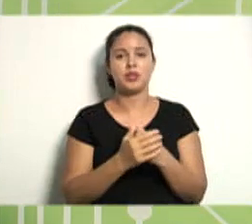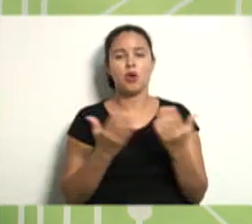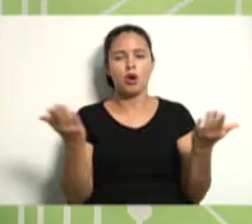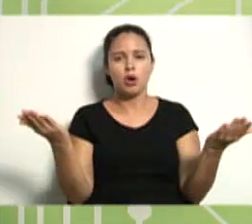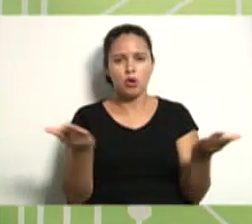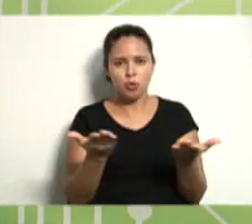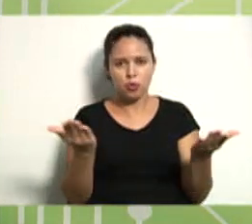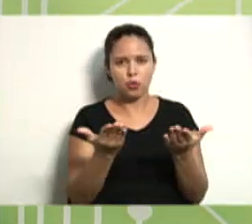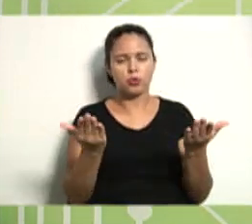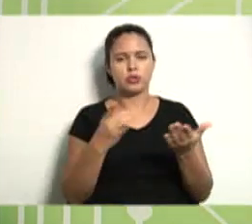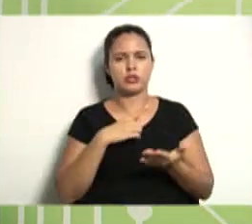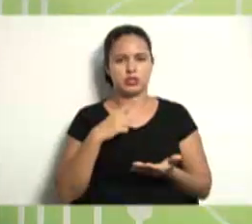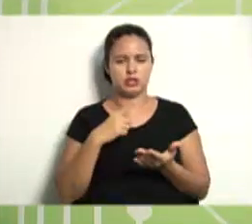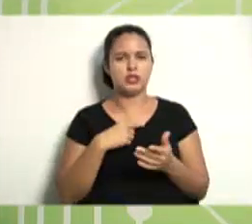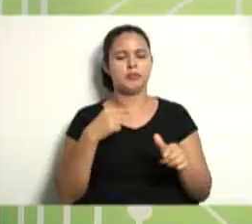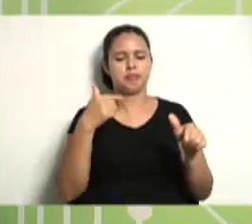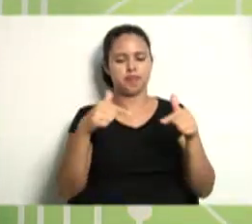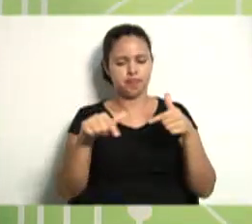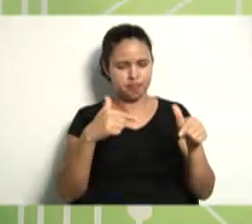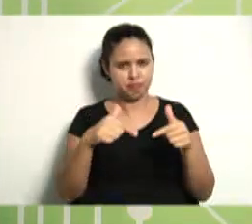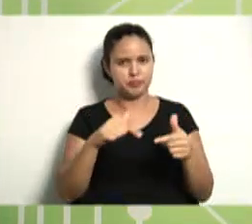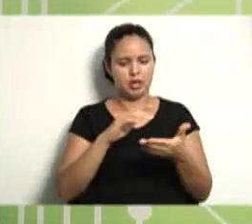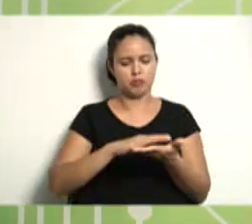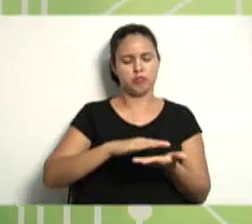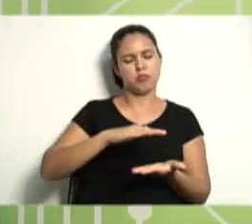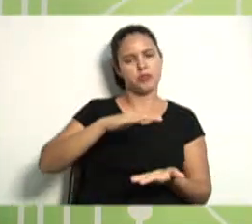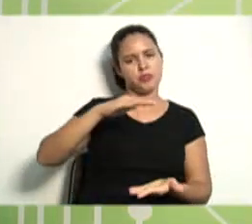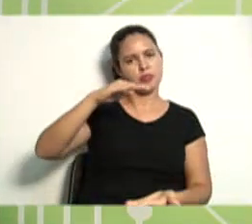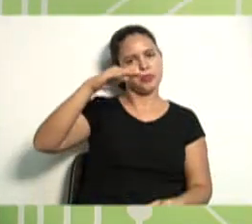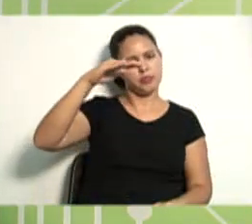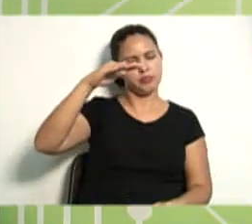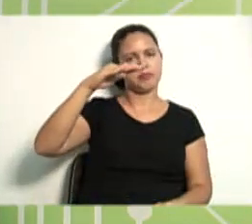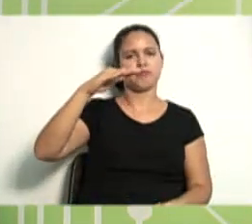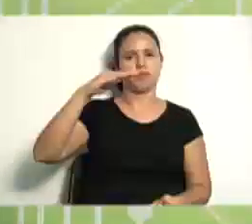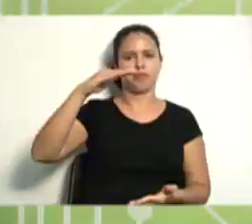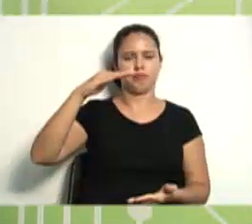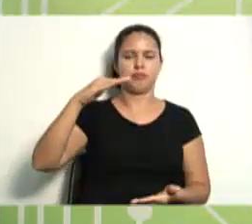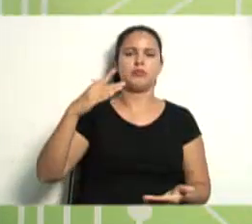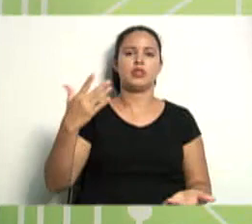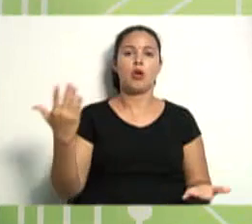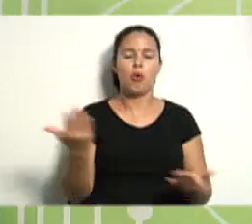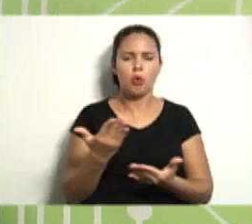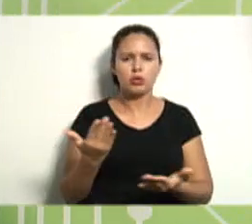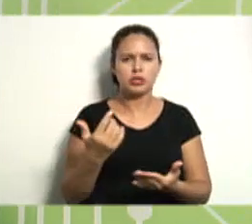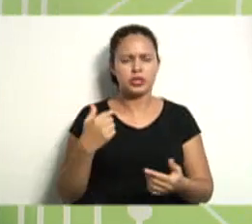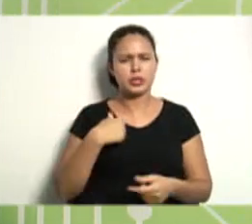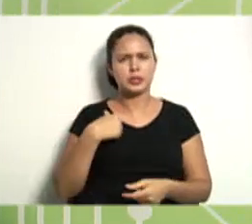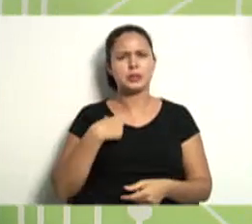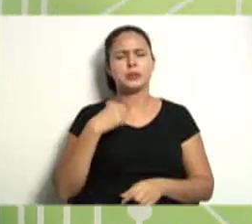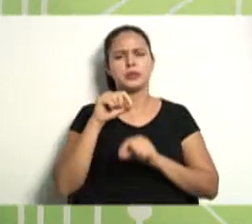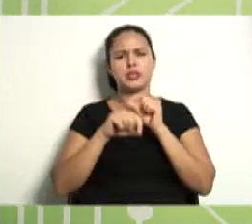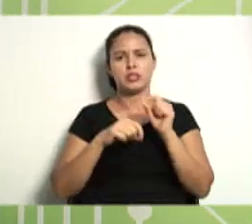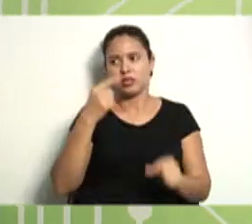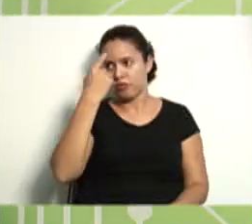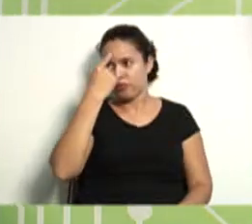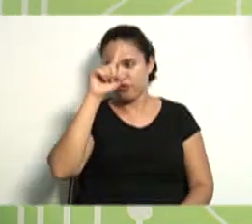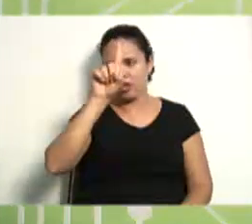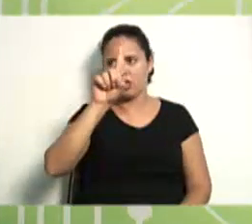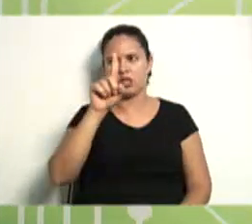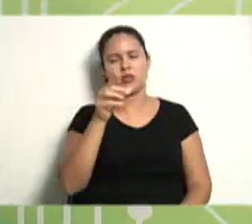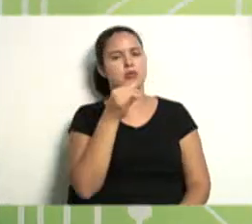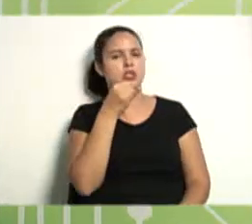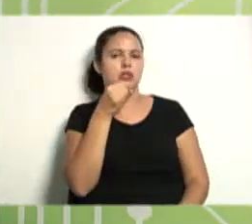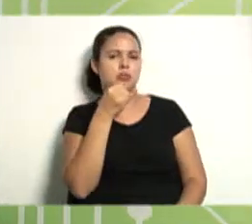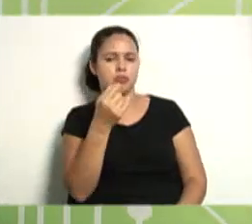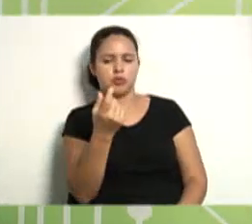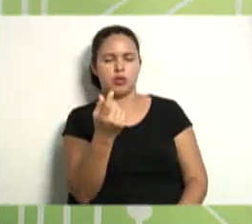trabalho acumulado. Hoje, eu não preciso mais inventar o fogo,